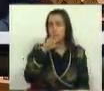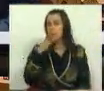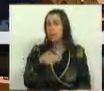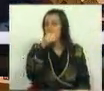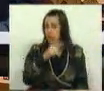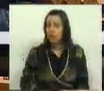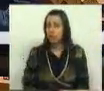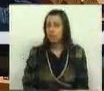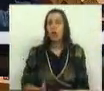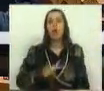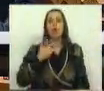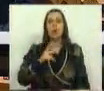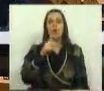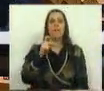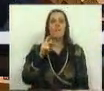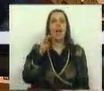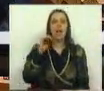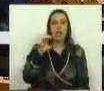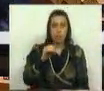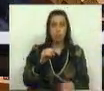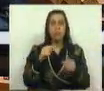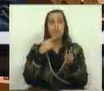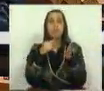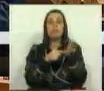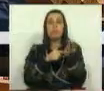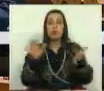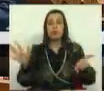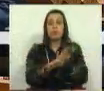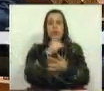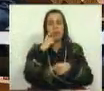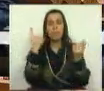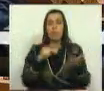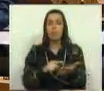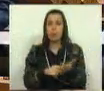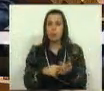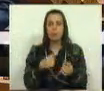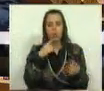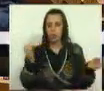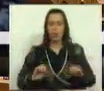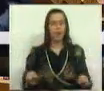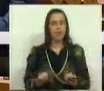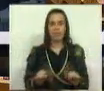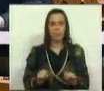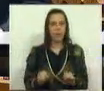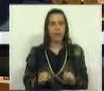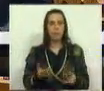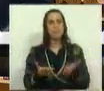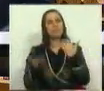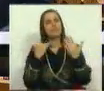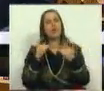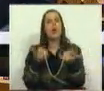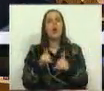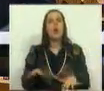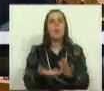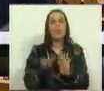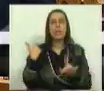referiu, o Dr. Vasco Graça-Moura, segundo o público, não refere que mandou desinstalar o seu